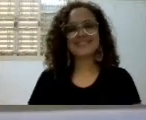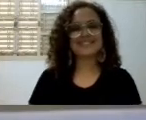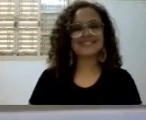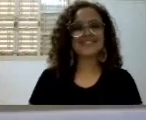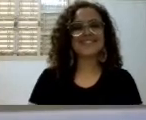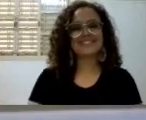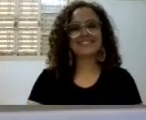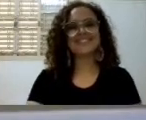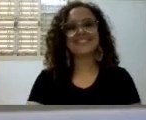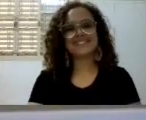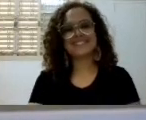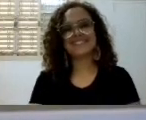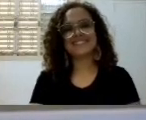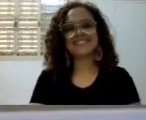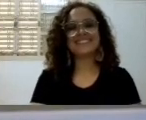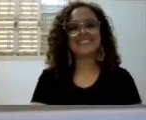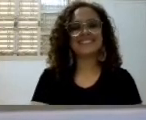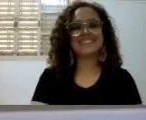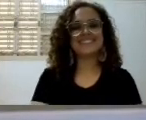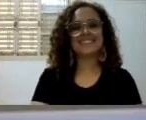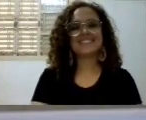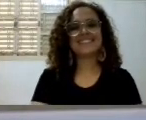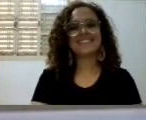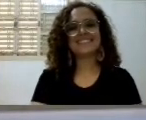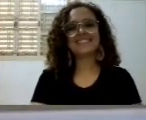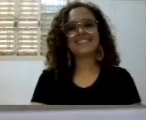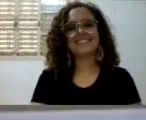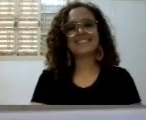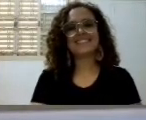no coração, oh sereia.